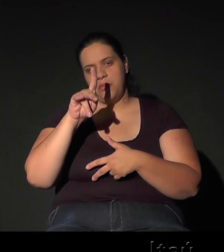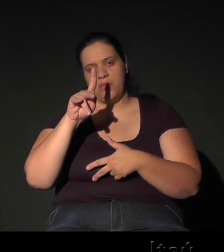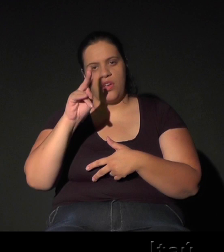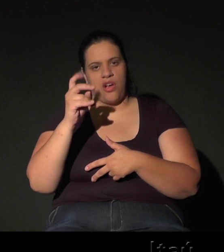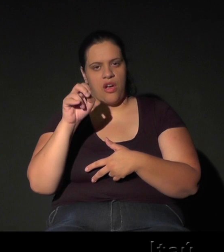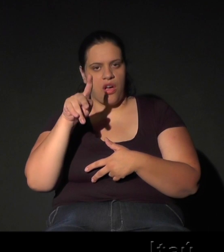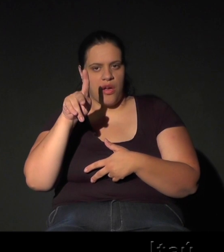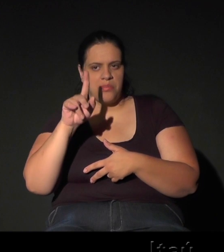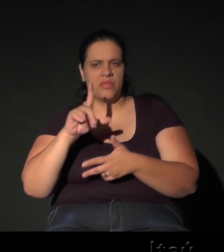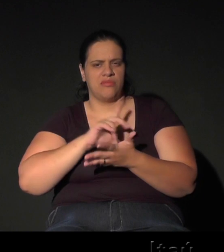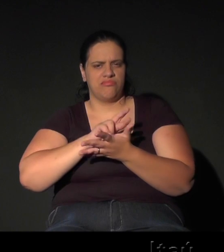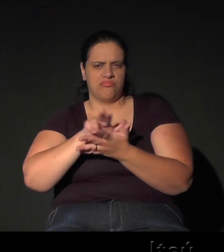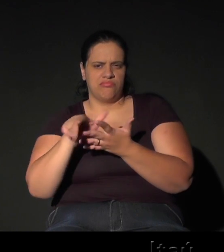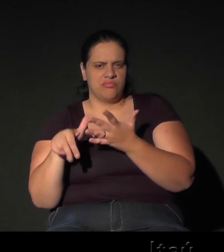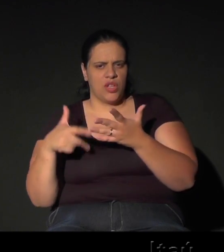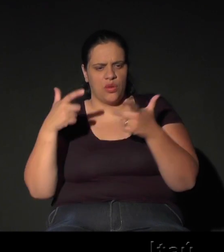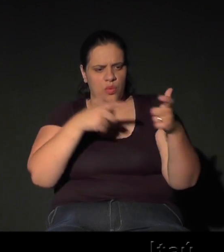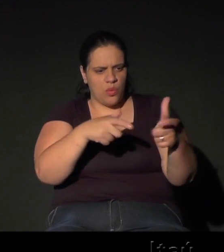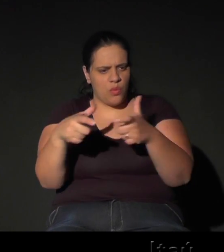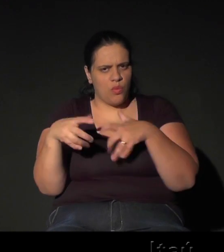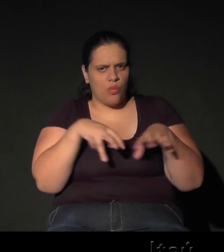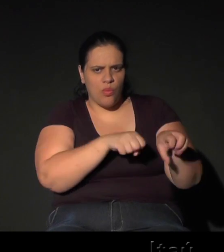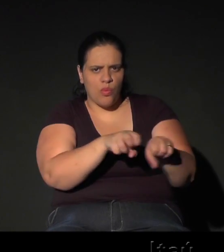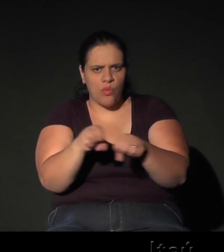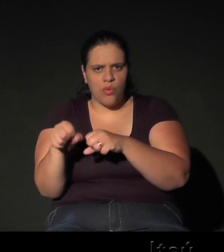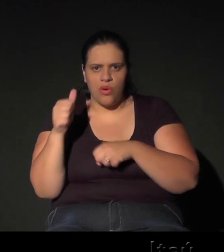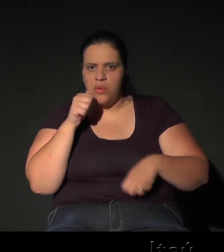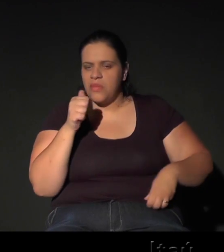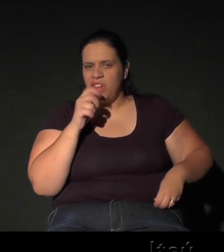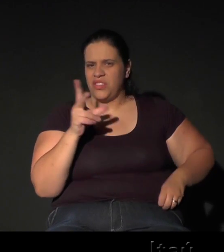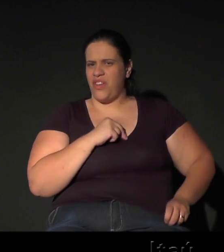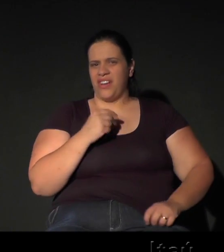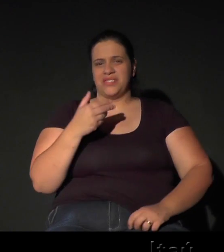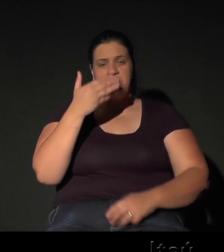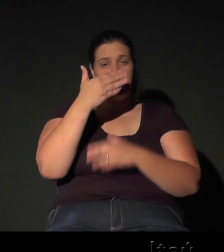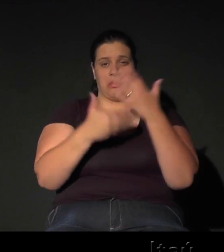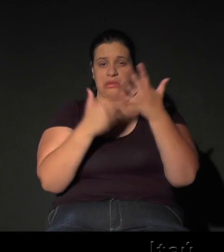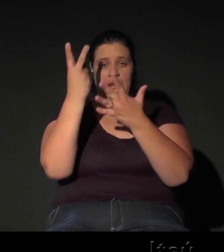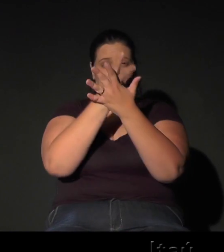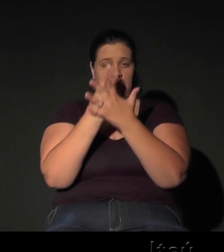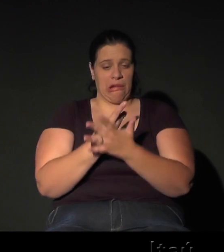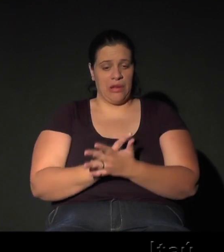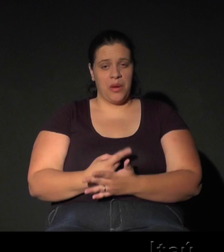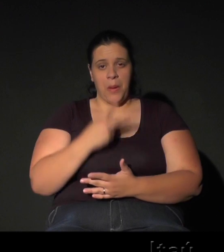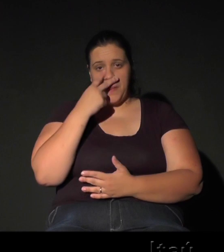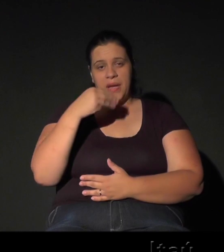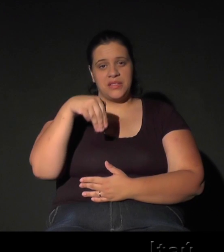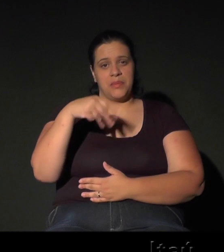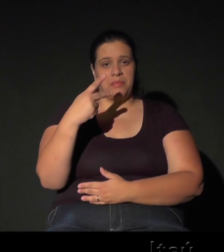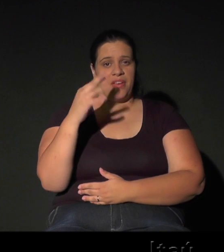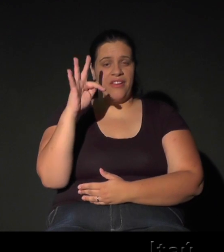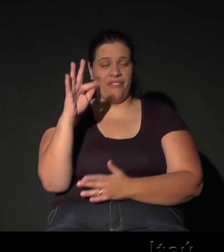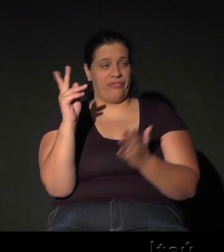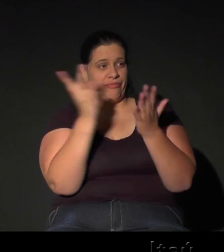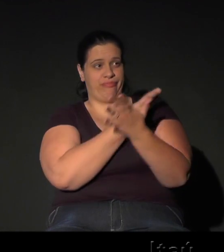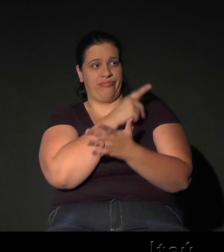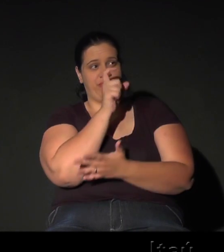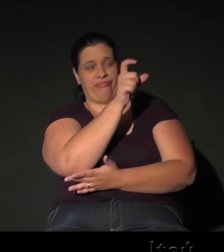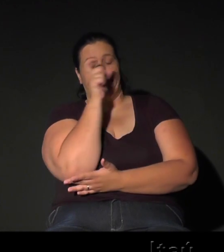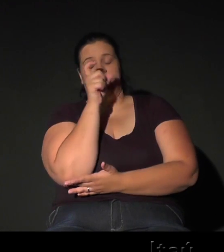ocupações de espaços institucionais elas criam ih mas tá cheia de erro essa minha apresentação tá parecendo MPF mesmo vi um próprio ali